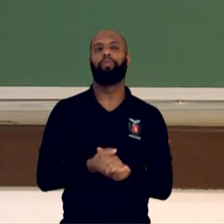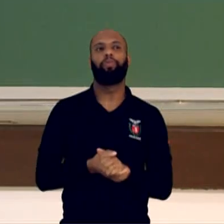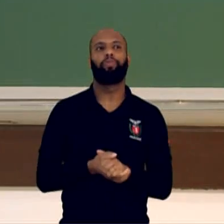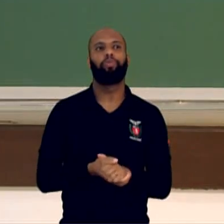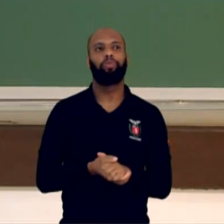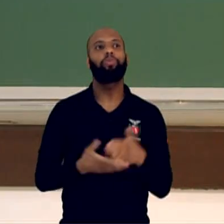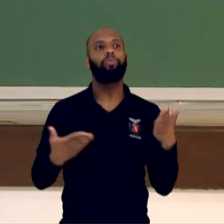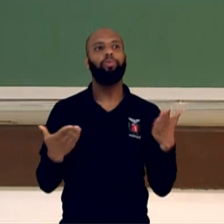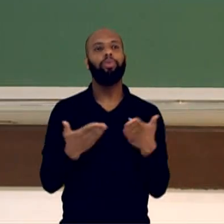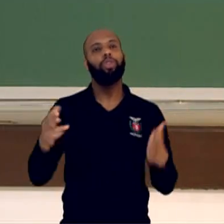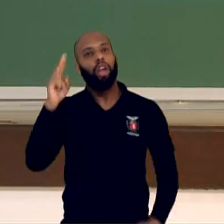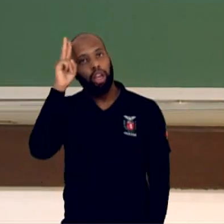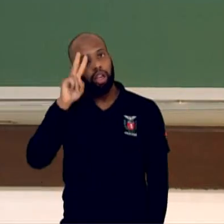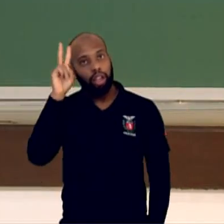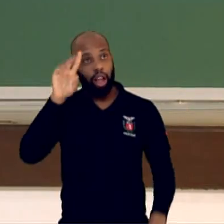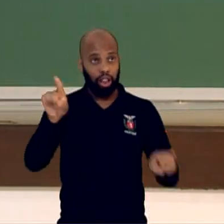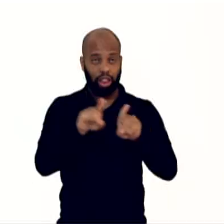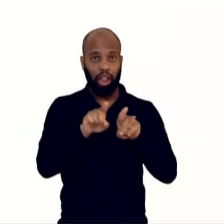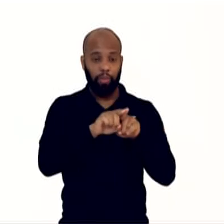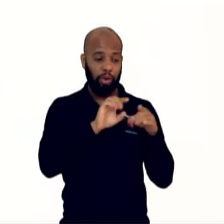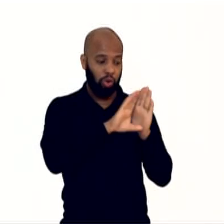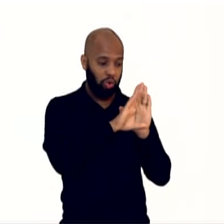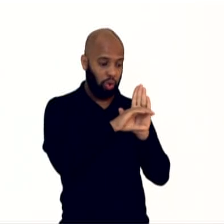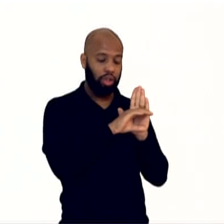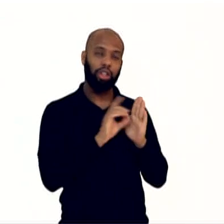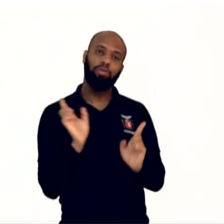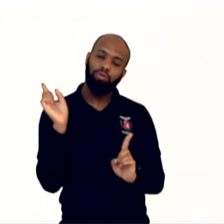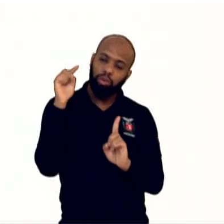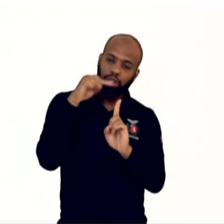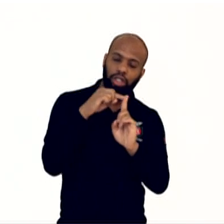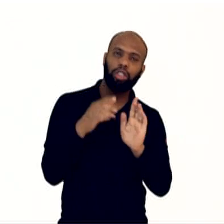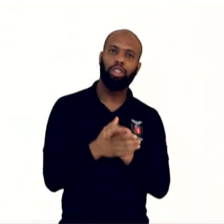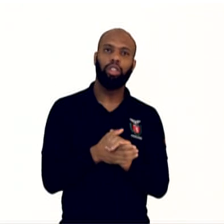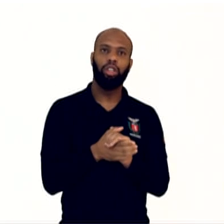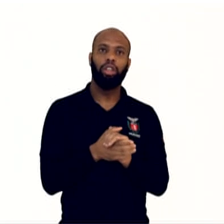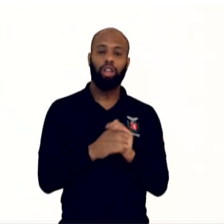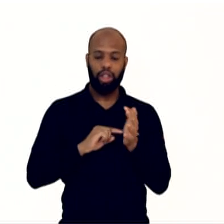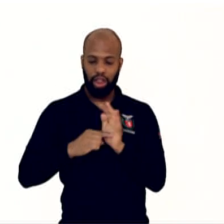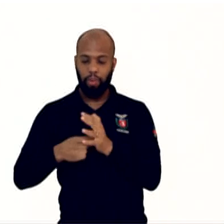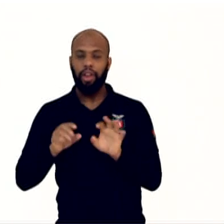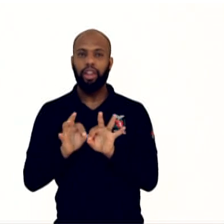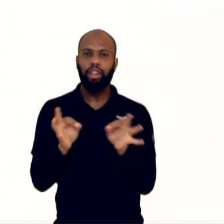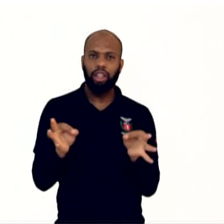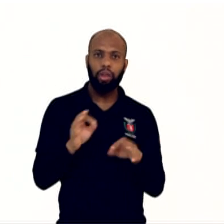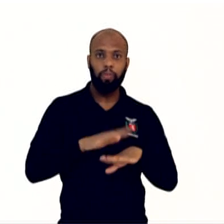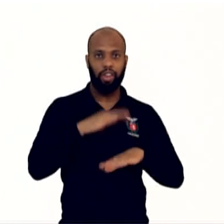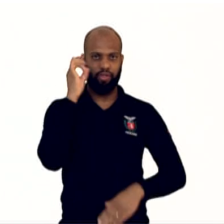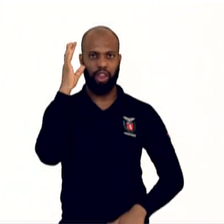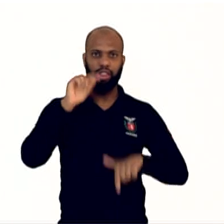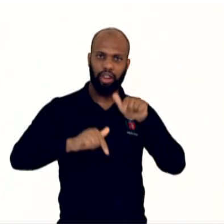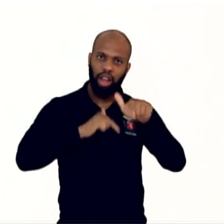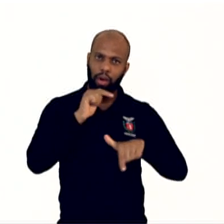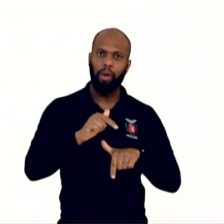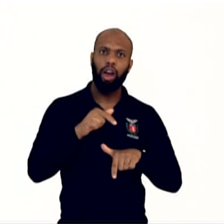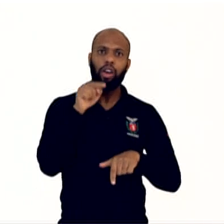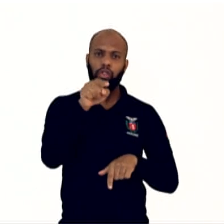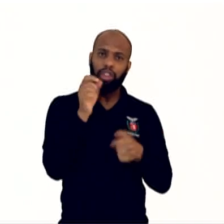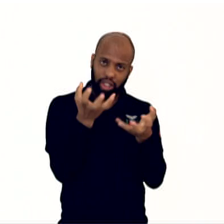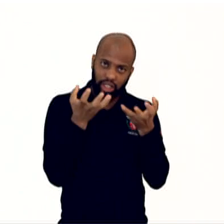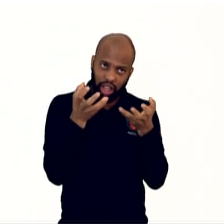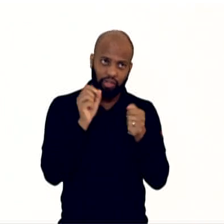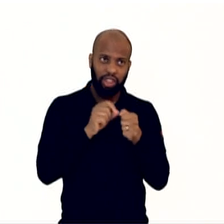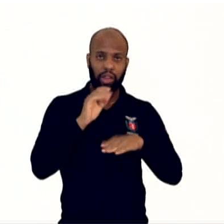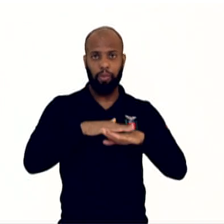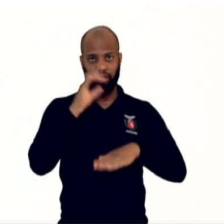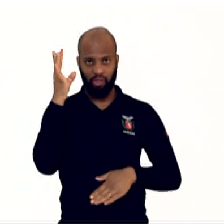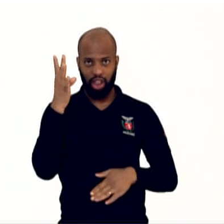Agora sim, vamos lembrar aqui então esses conceitos. Ó. Objetivo das máquinas simples, facilitar o trabalho. Para você poder facilitar o trabalho, você tem que